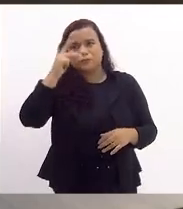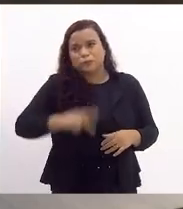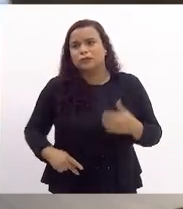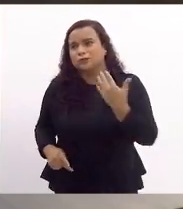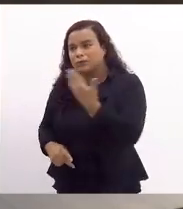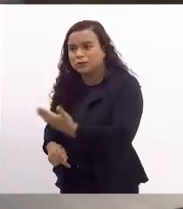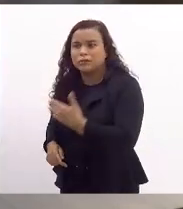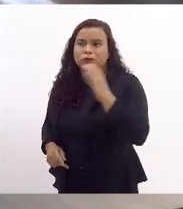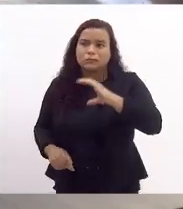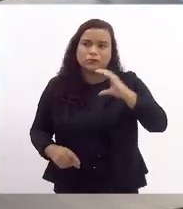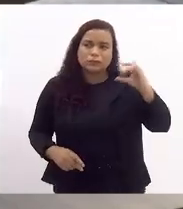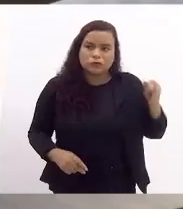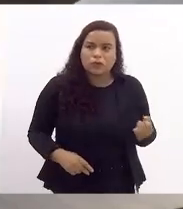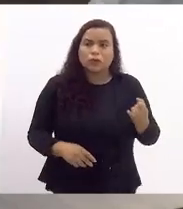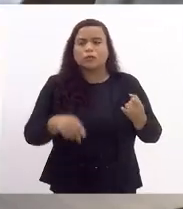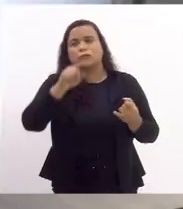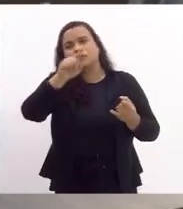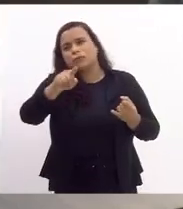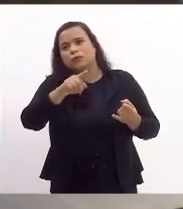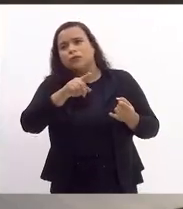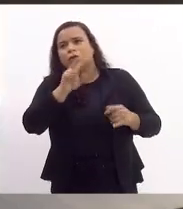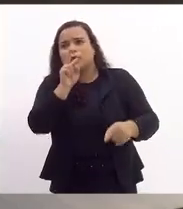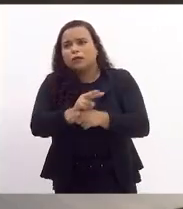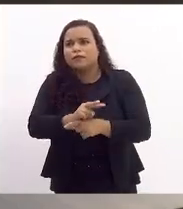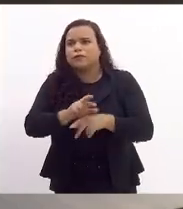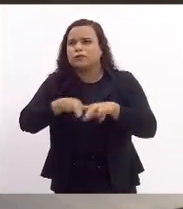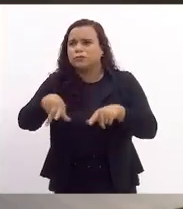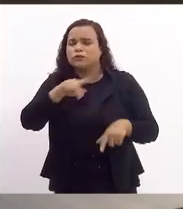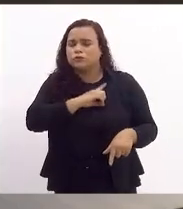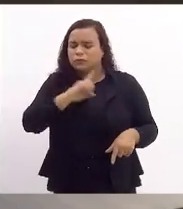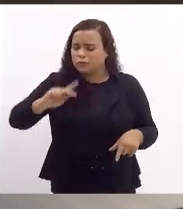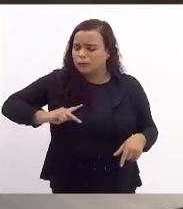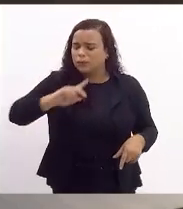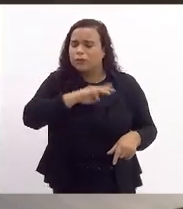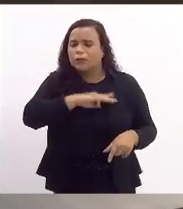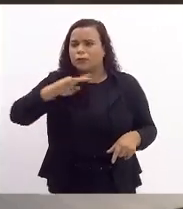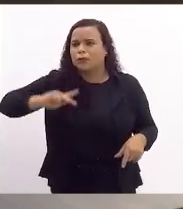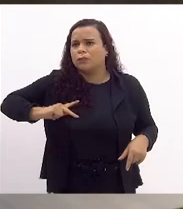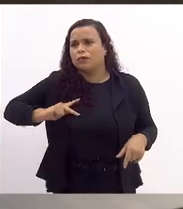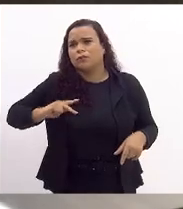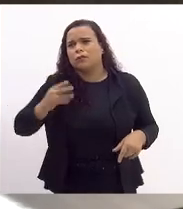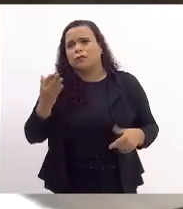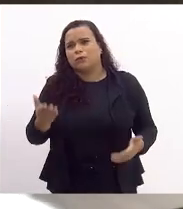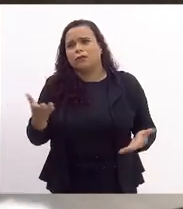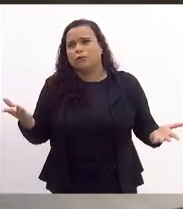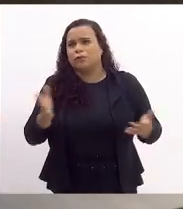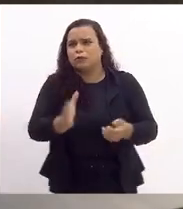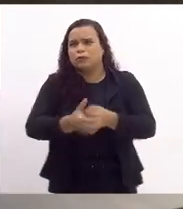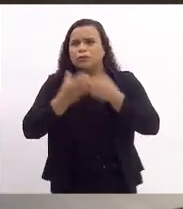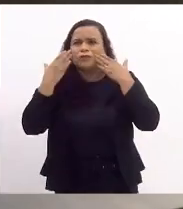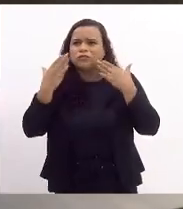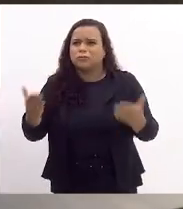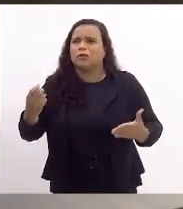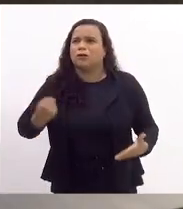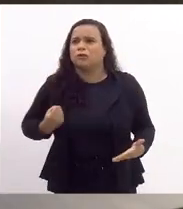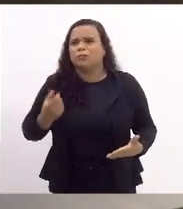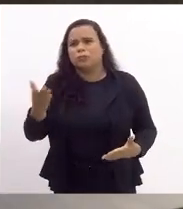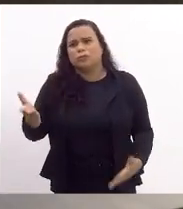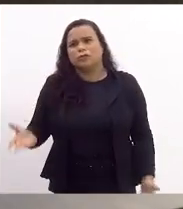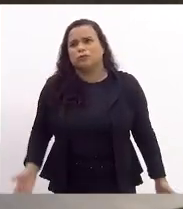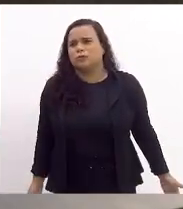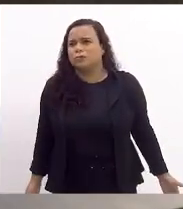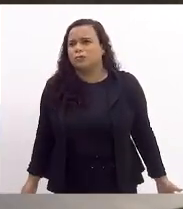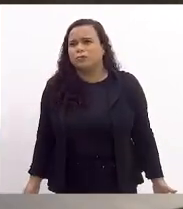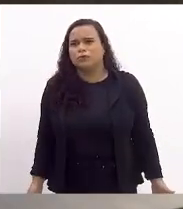presidência da ccj da Defensoria com MP vossa excelência' acolhe um destaque pelo número